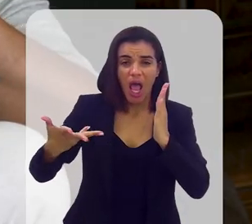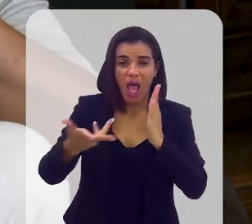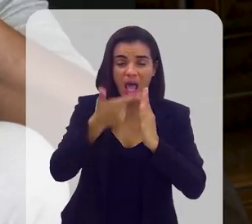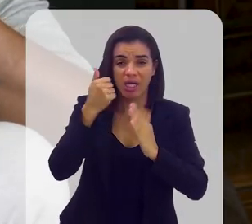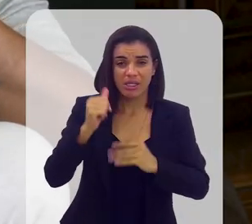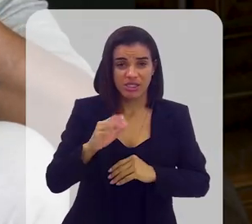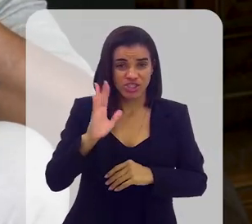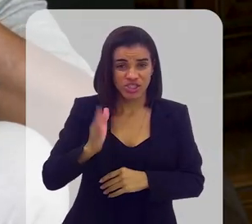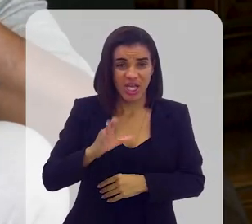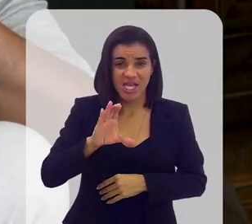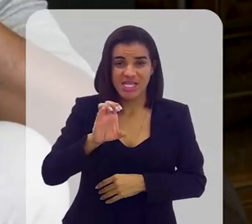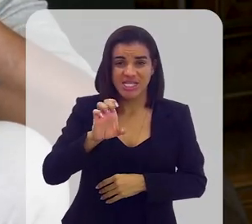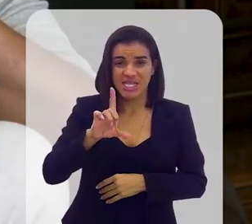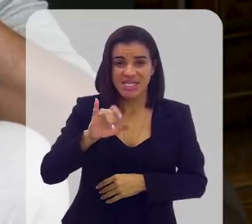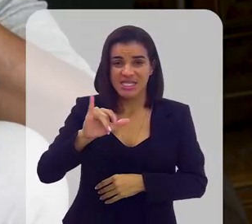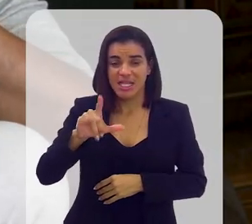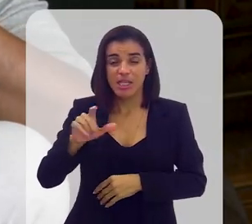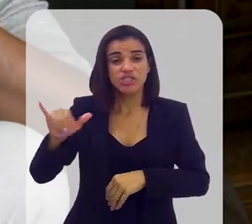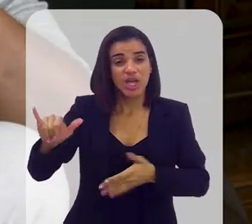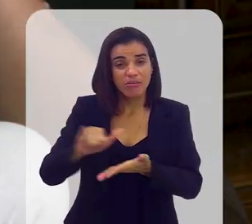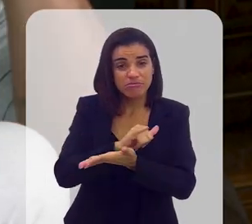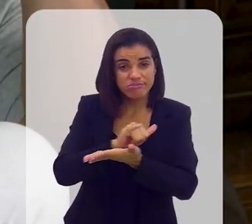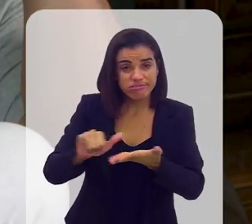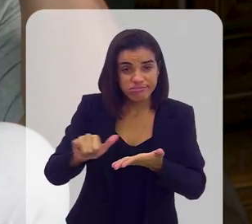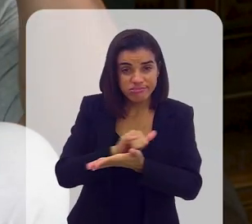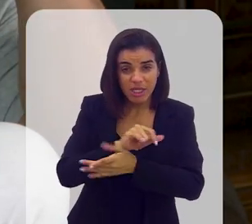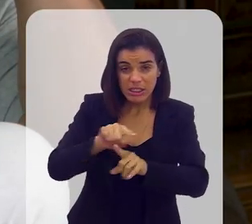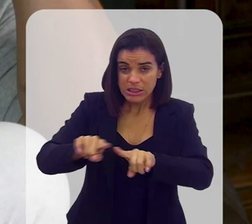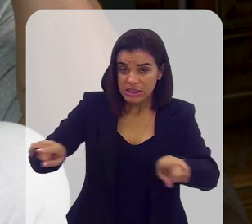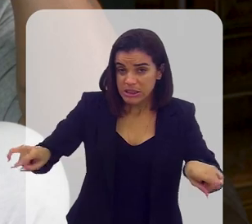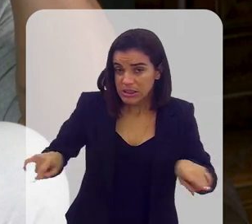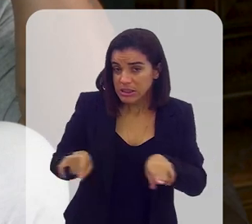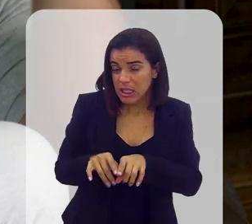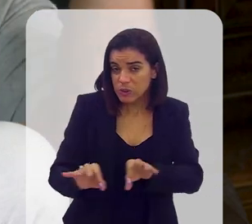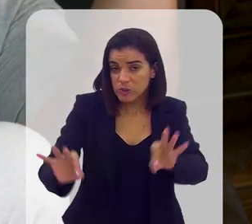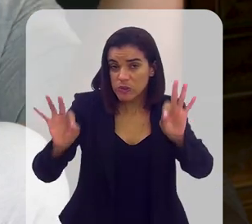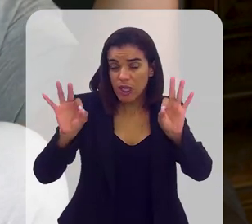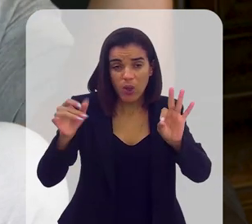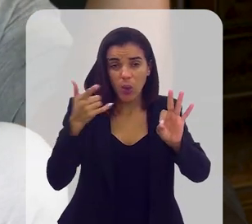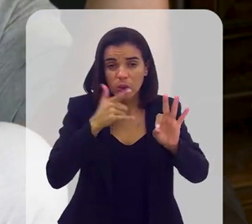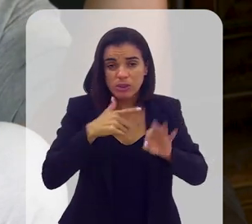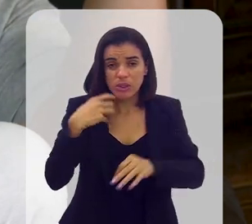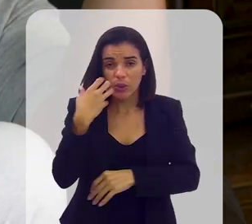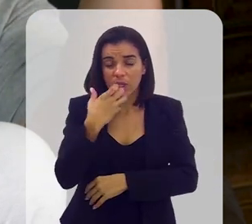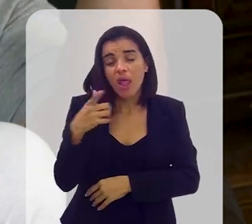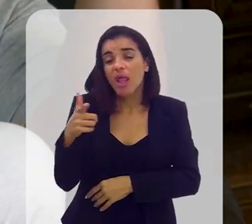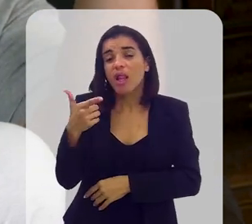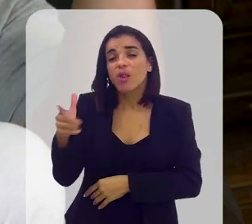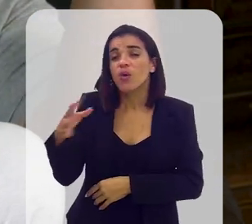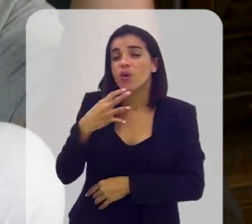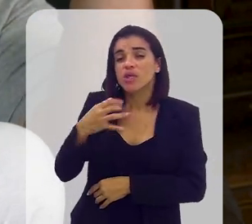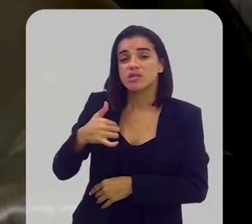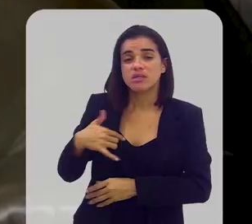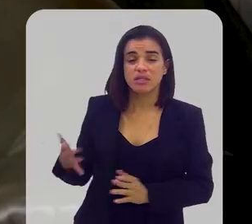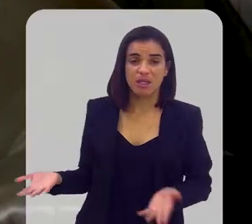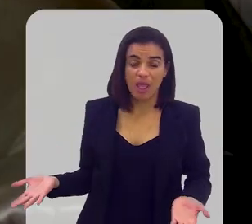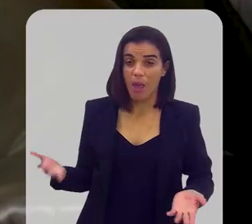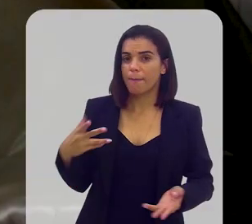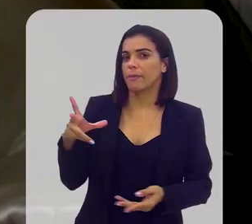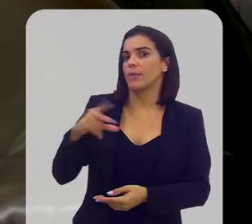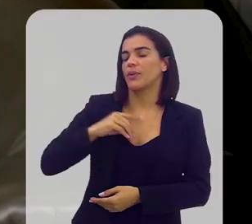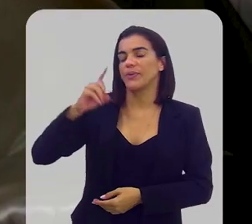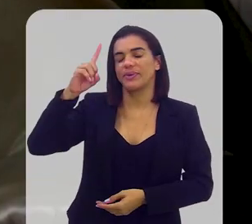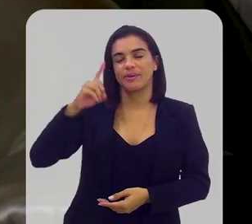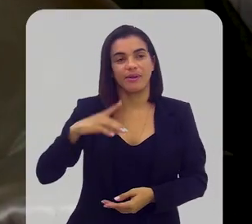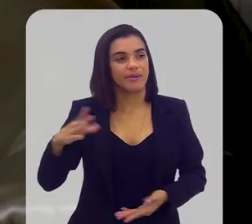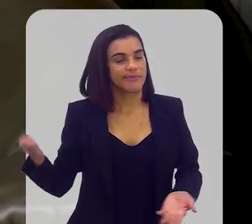Meirelles. Foi para New York. Em uma das maiores salas de classroom. Ele não conseguiu cantar. Mas é porque ele não tinha me conhecido ainda.